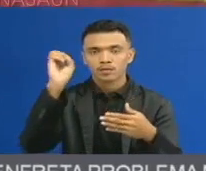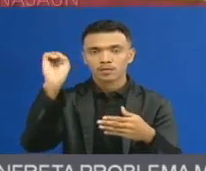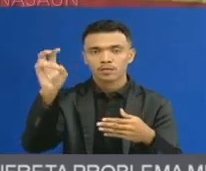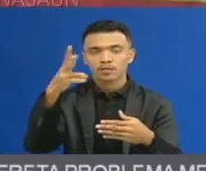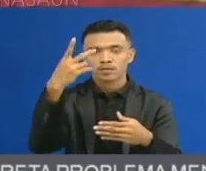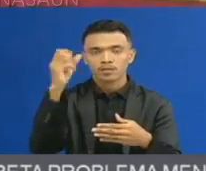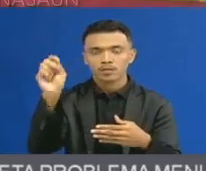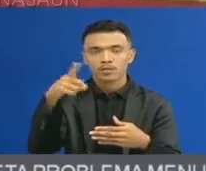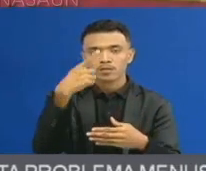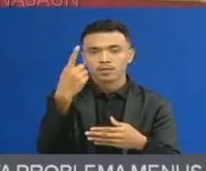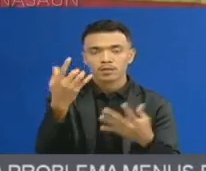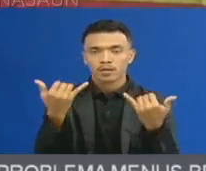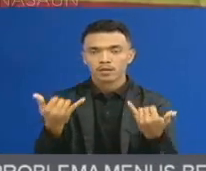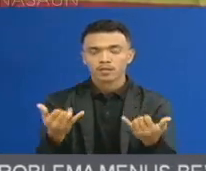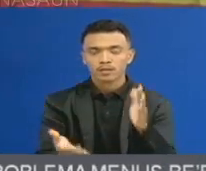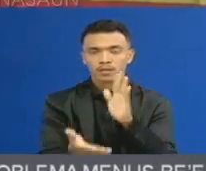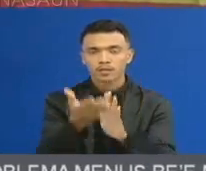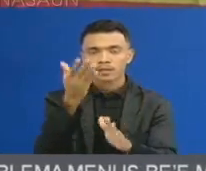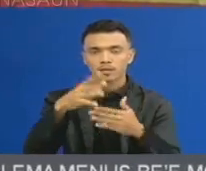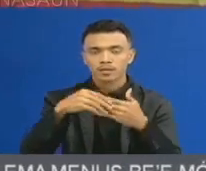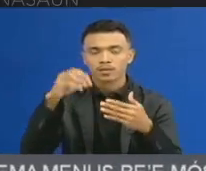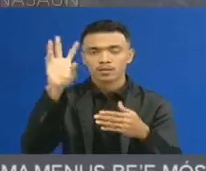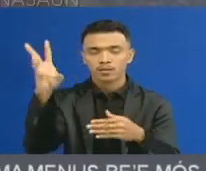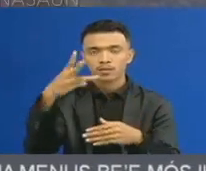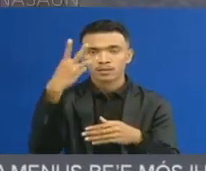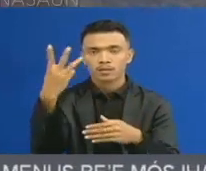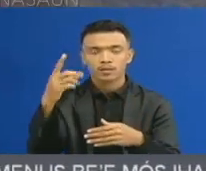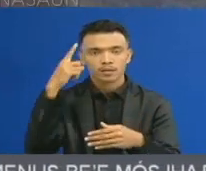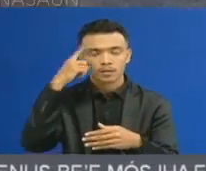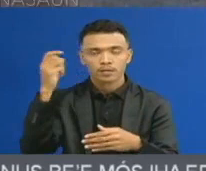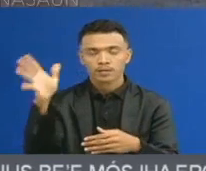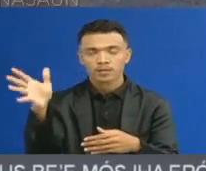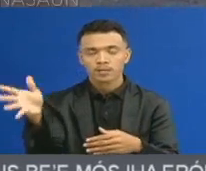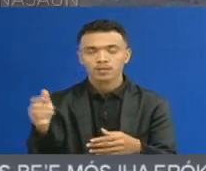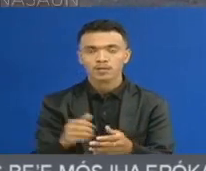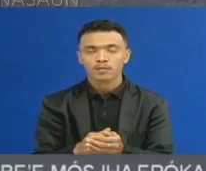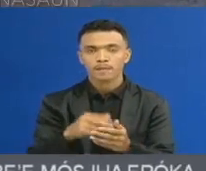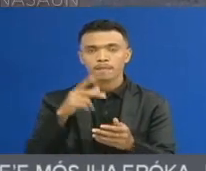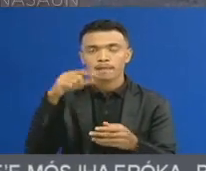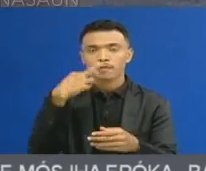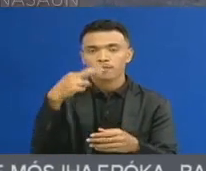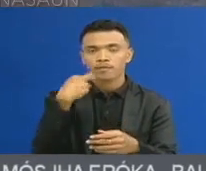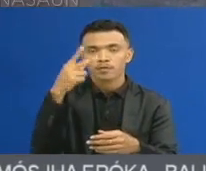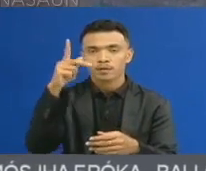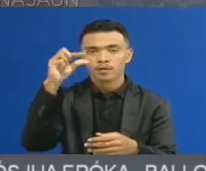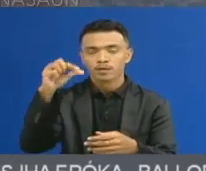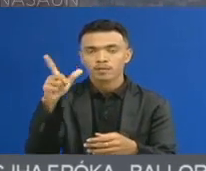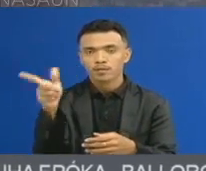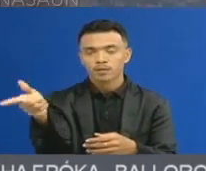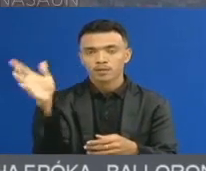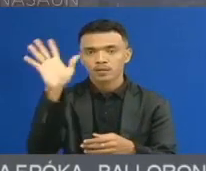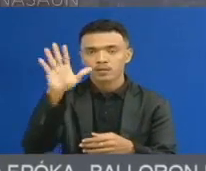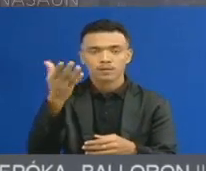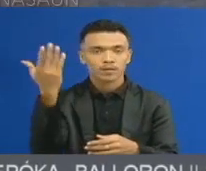recin ida daudão ne, sa eto dólar sanulo recin em centavos lima nulo, fos quilograma ruanulo recin lima antes,